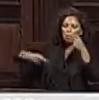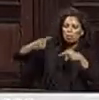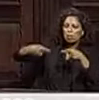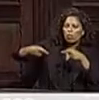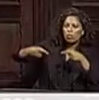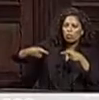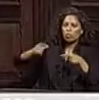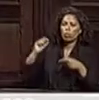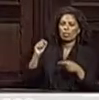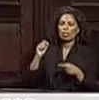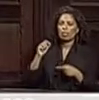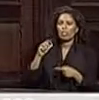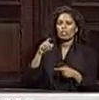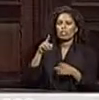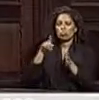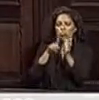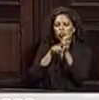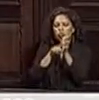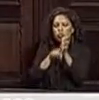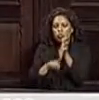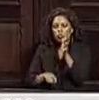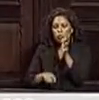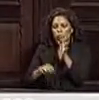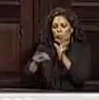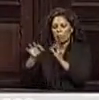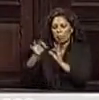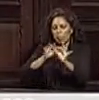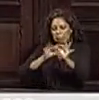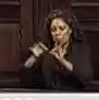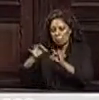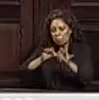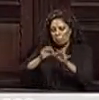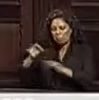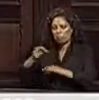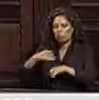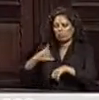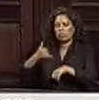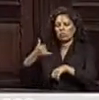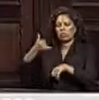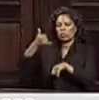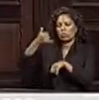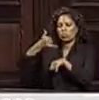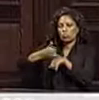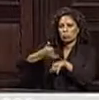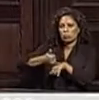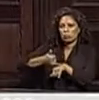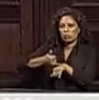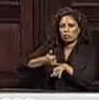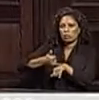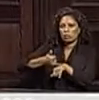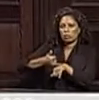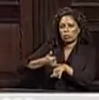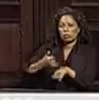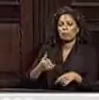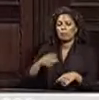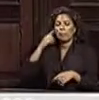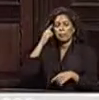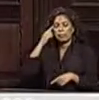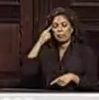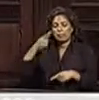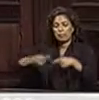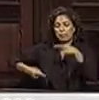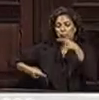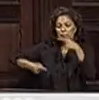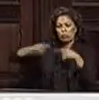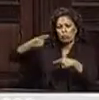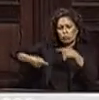de novas fontes de energia e, por outro lado, a diversificação da nossa matriz econômica.